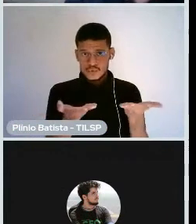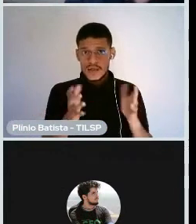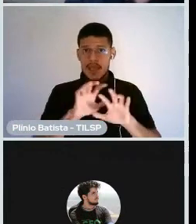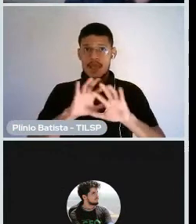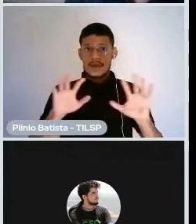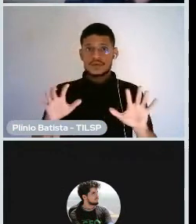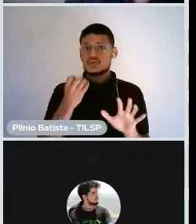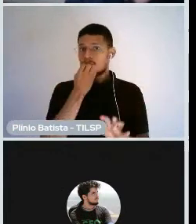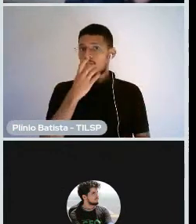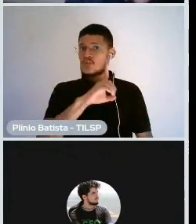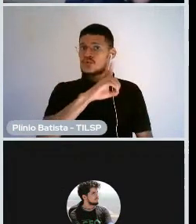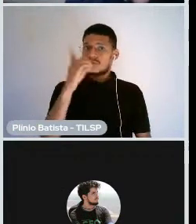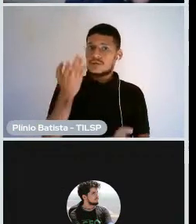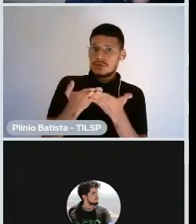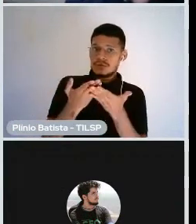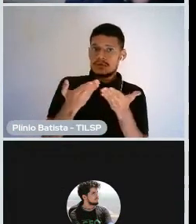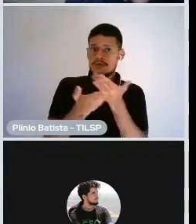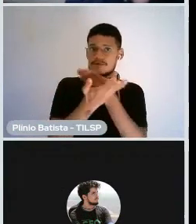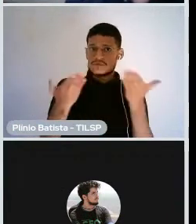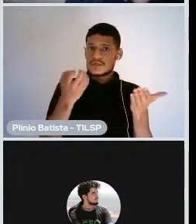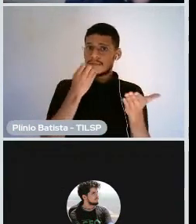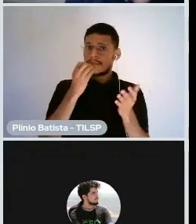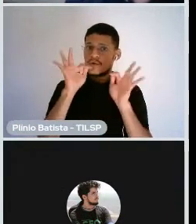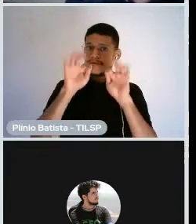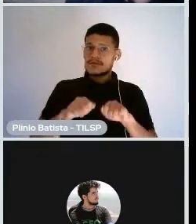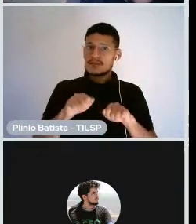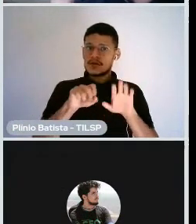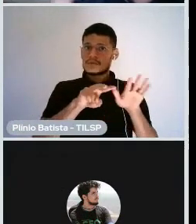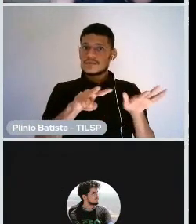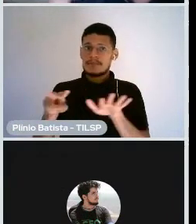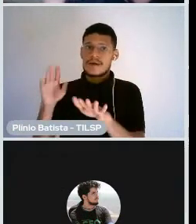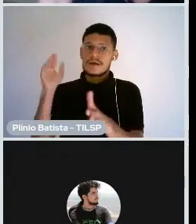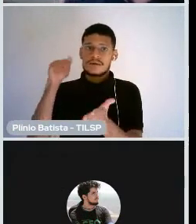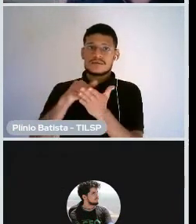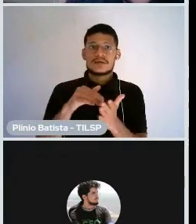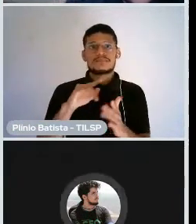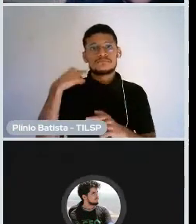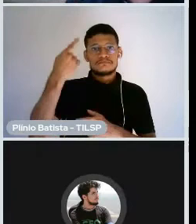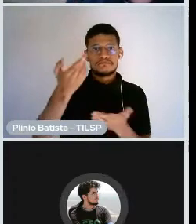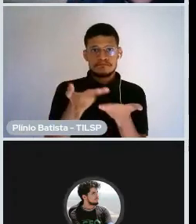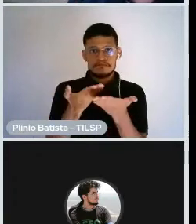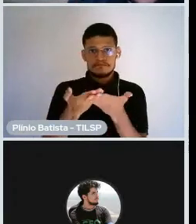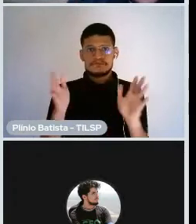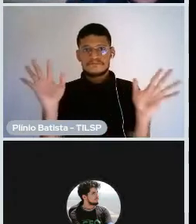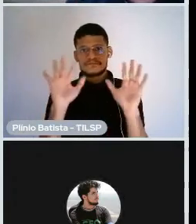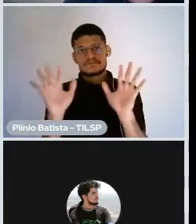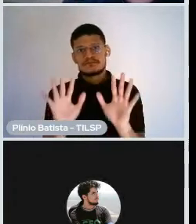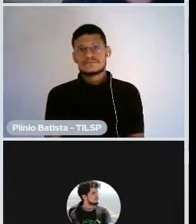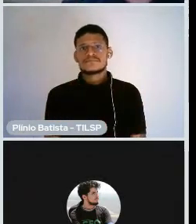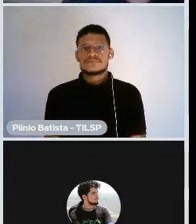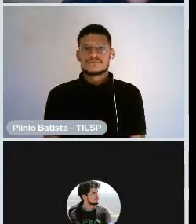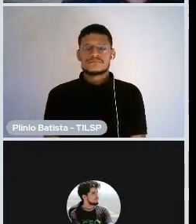Bom dia de estudo para vocês, bom final de semana e até a próxima aula. Tchau, galera.